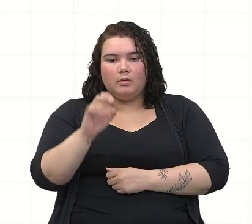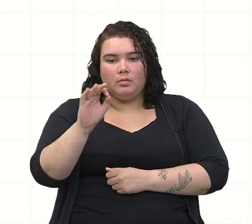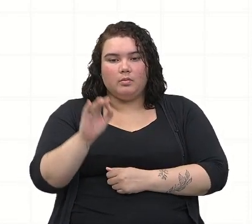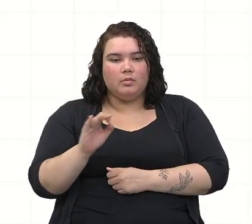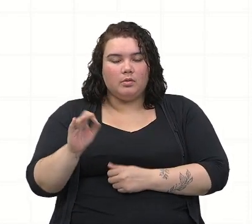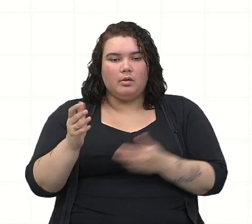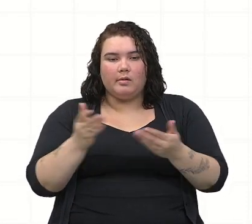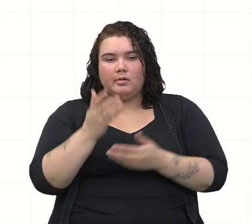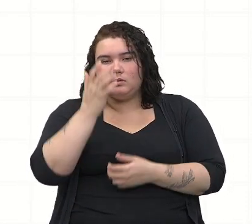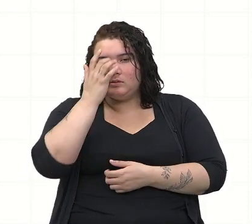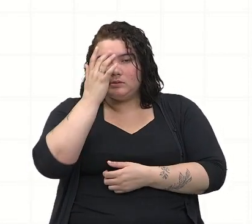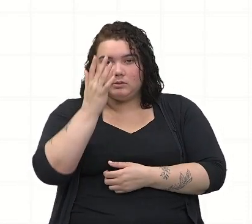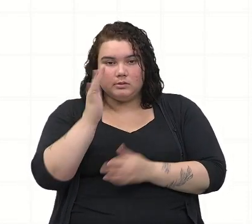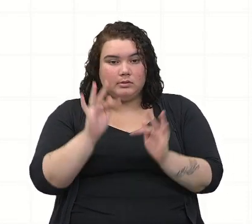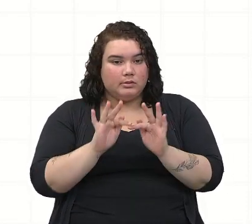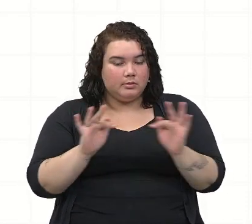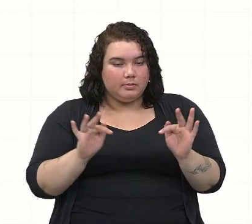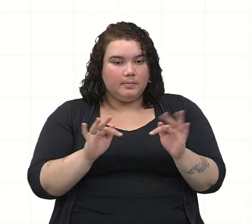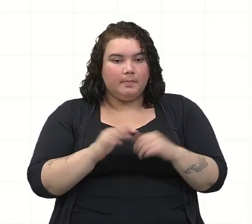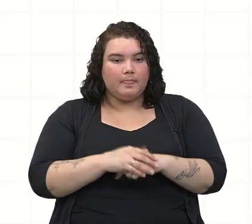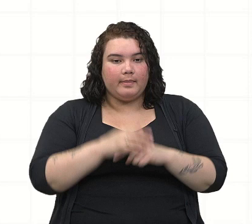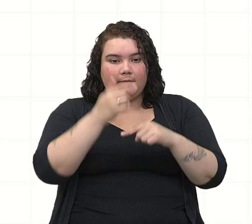simples, né? Ó, 25%,